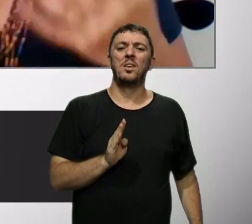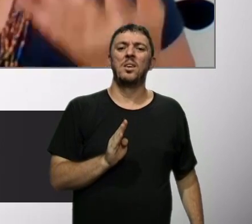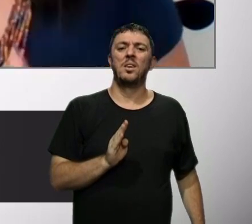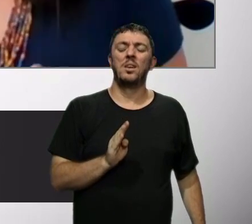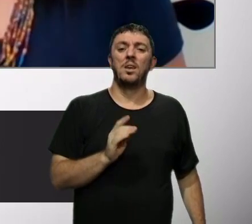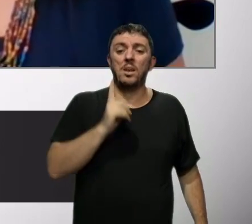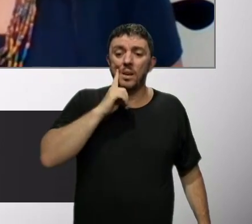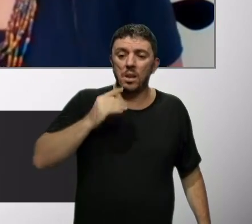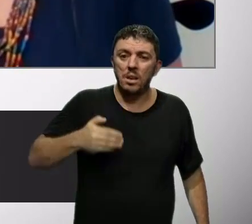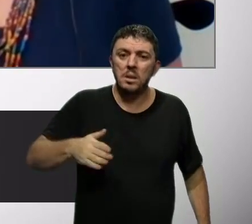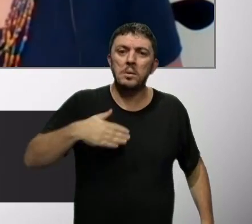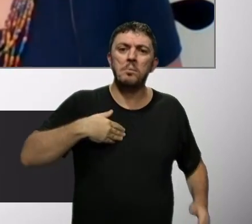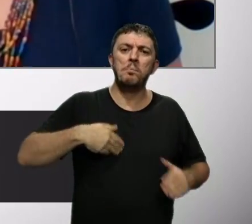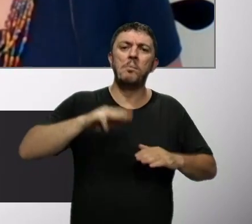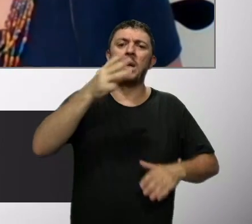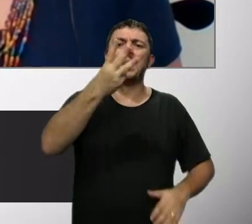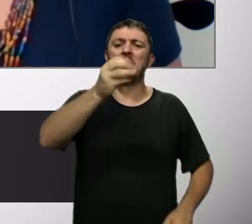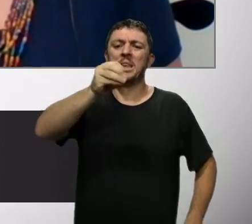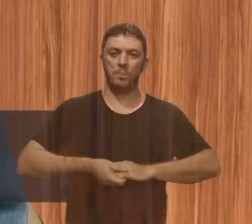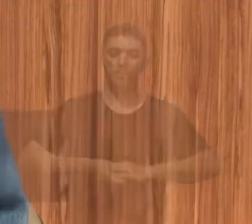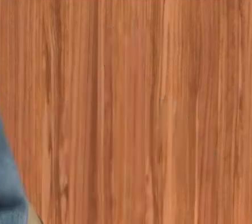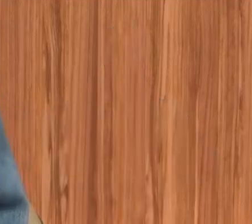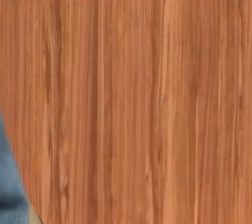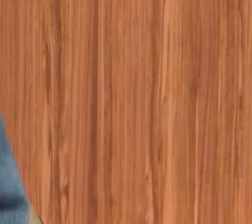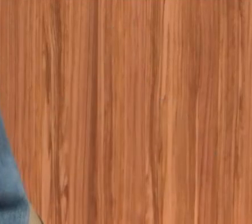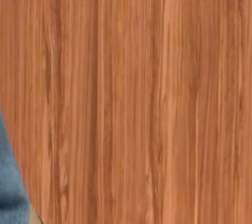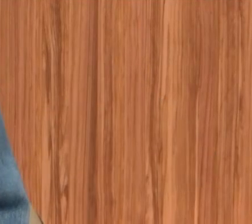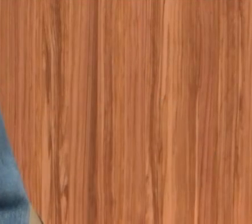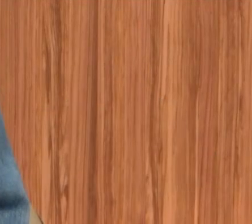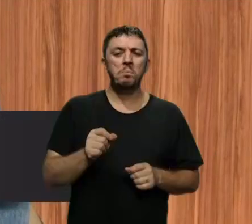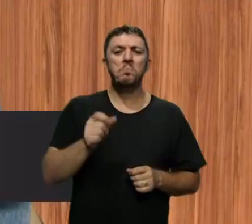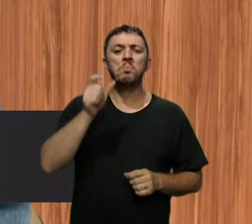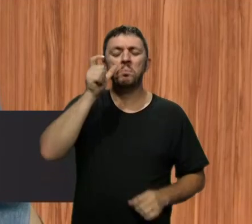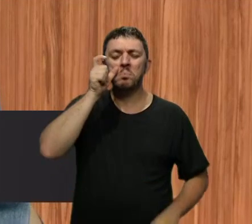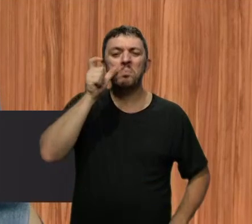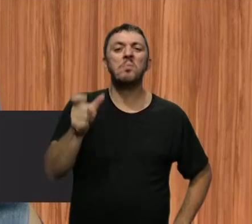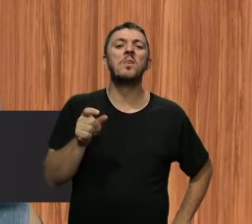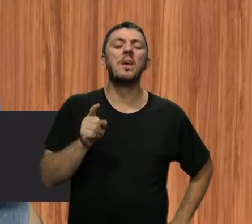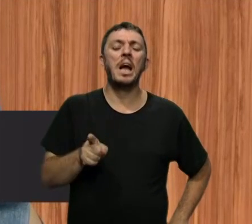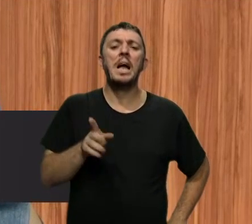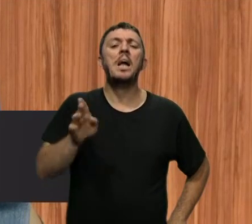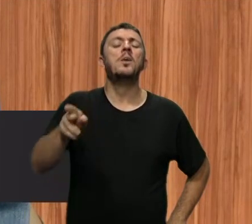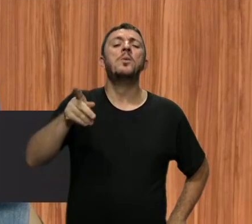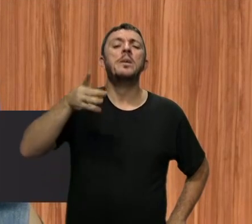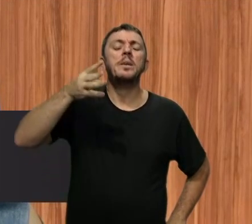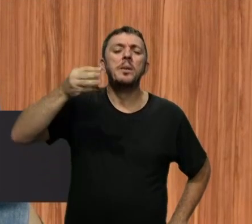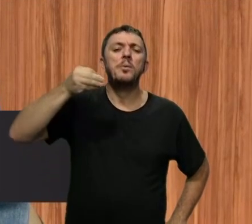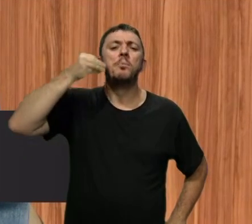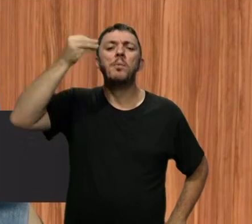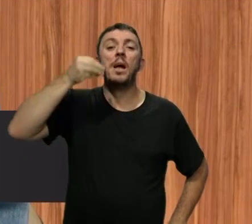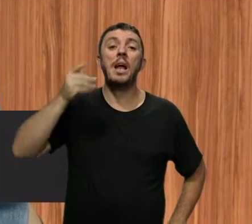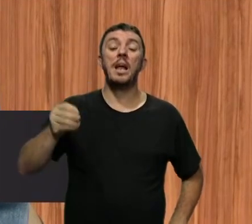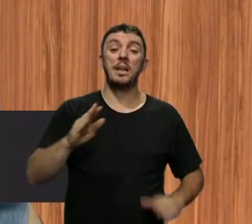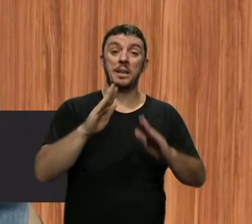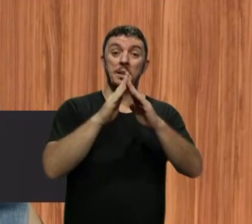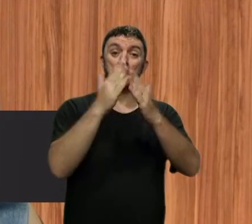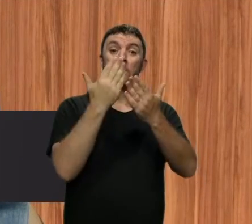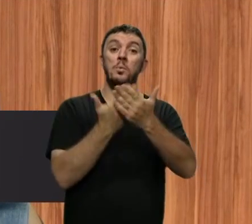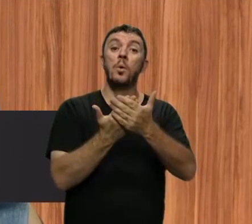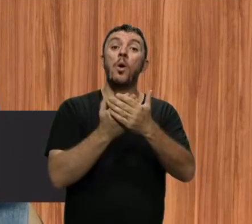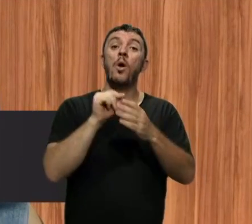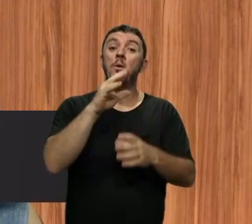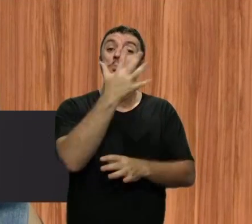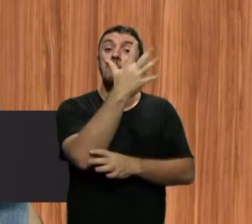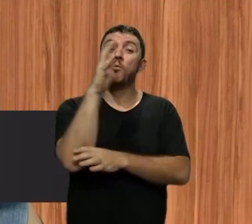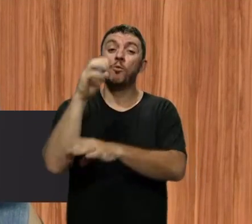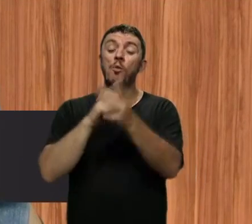impactou mais de 30 mil crianças. Uau! Muito interessante. E sobre a sua experiência nas escolas da Floresta